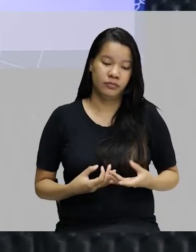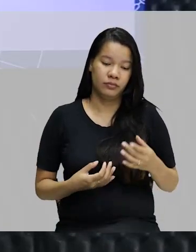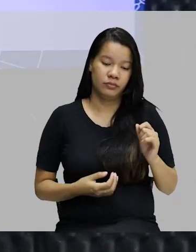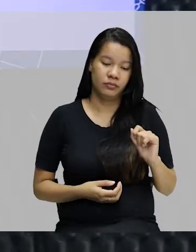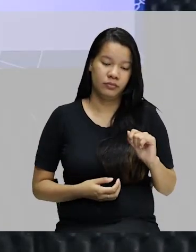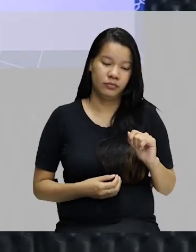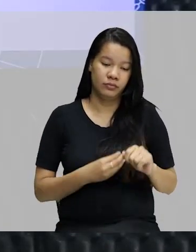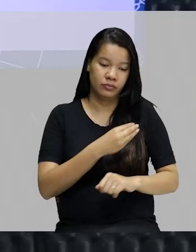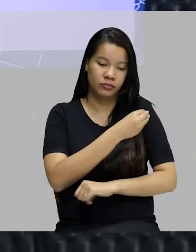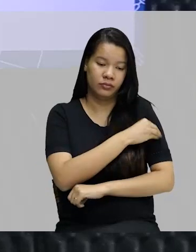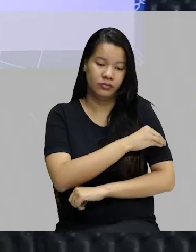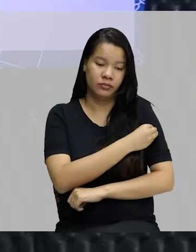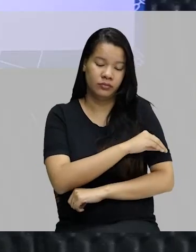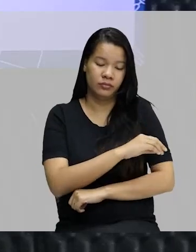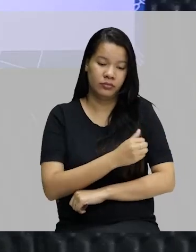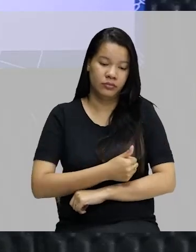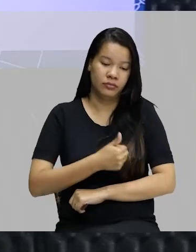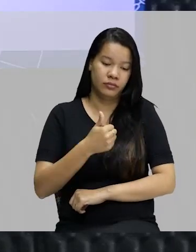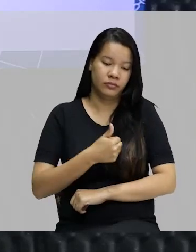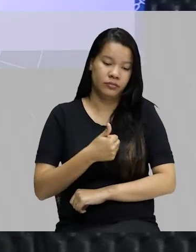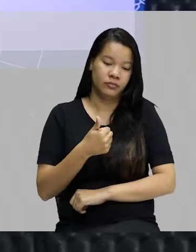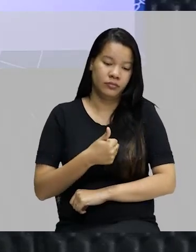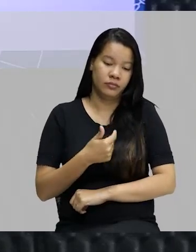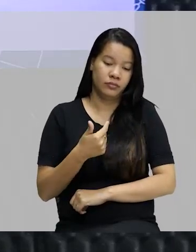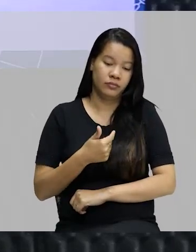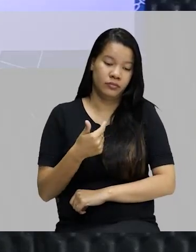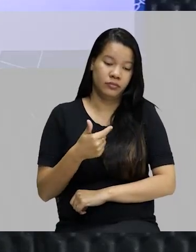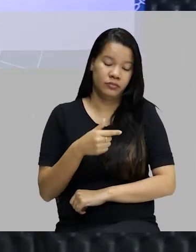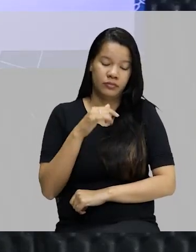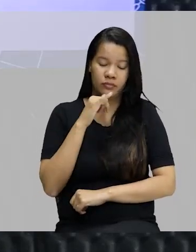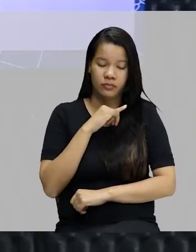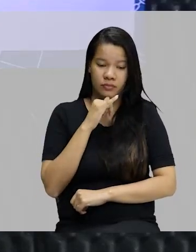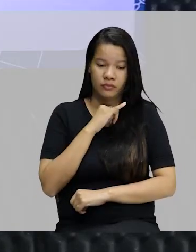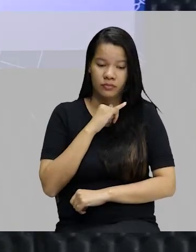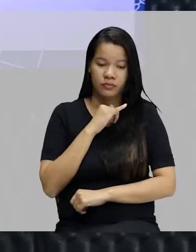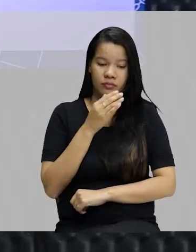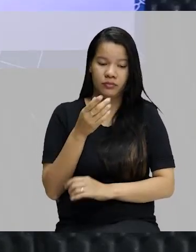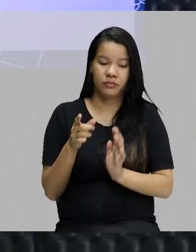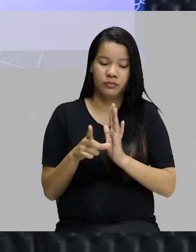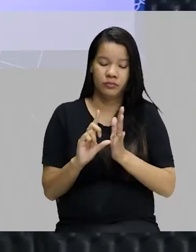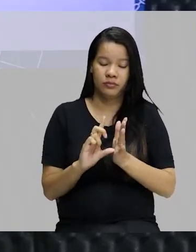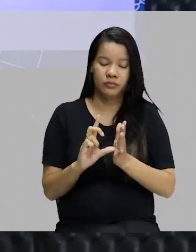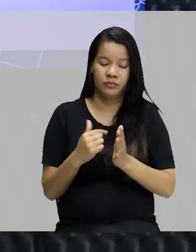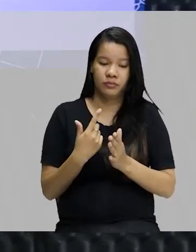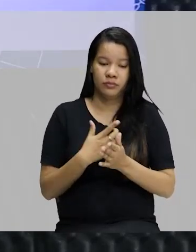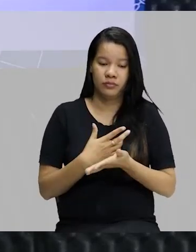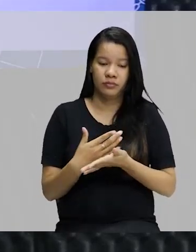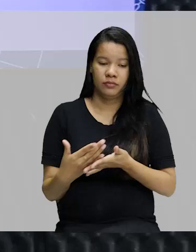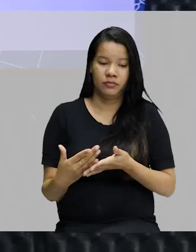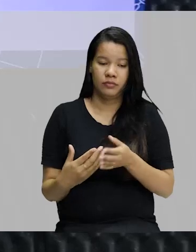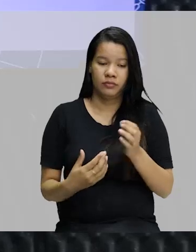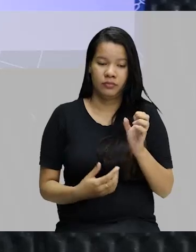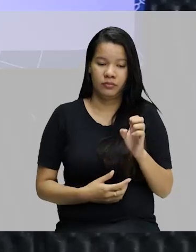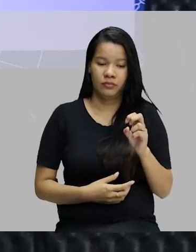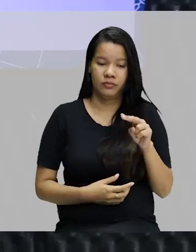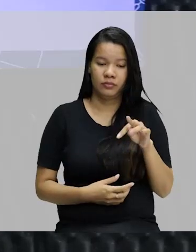secundário. Né? No exemplo anterior, onde nós partimos do etanal, O resultado foi